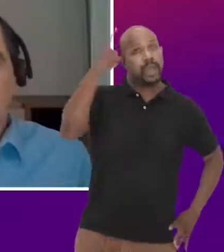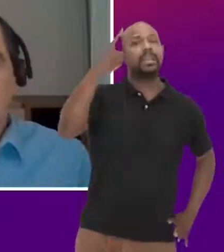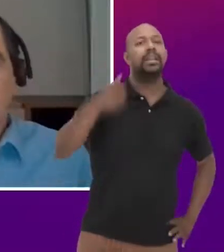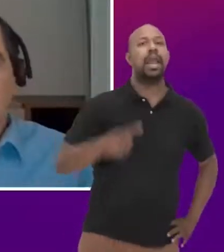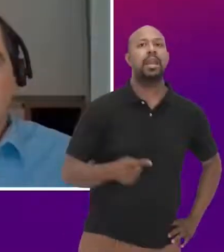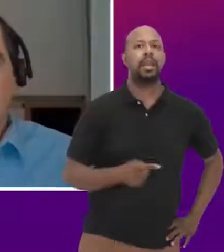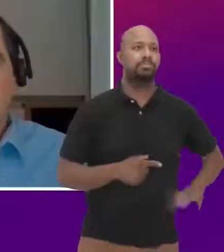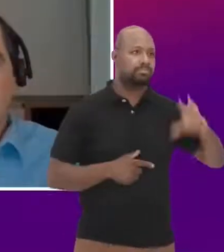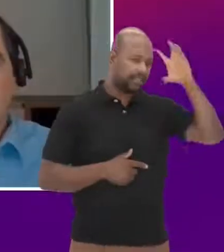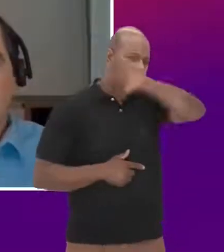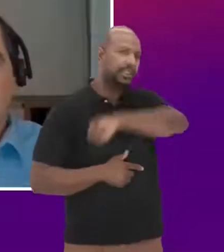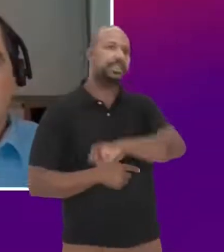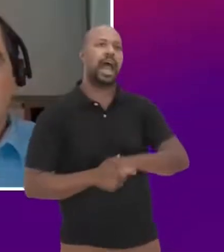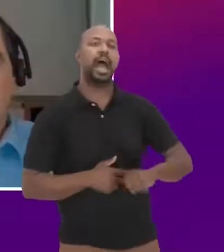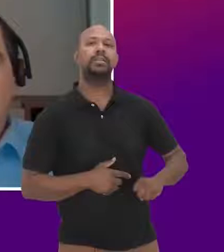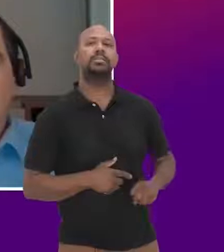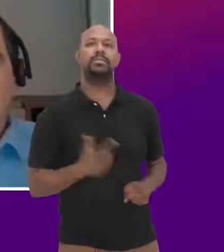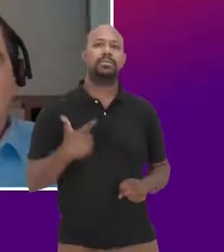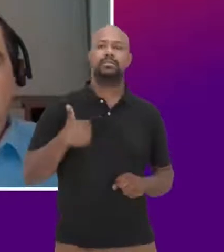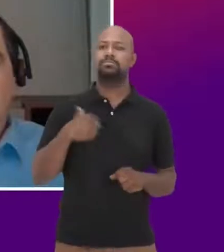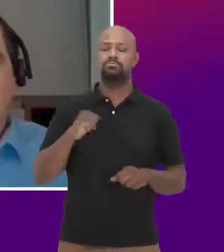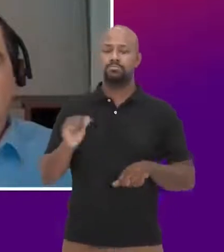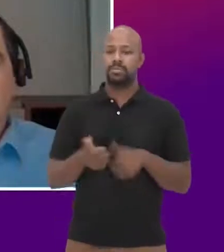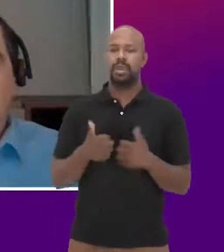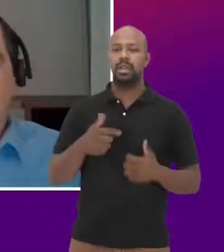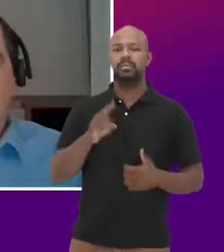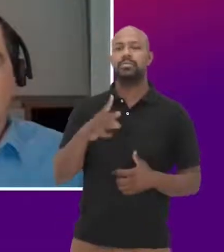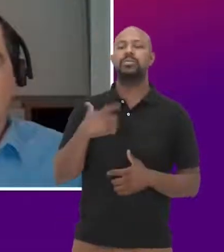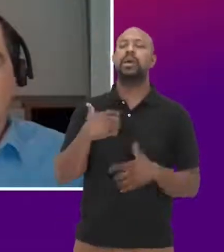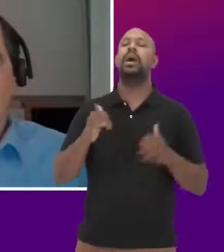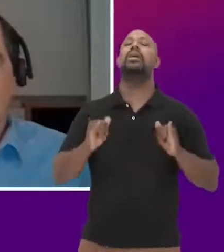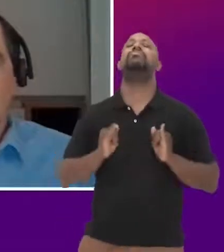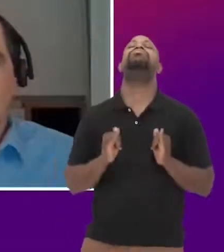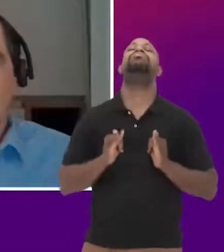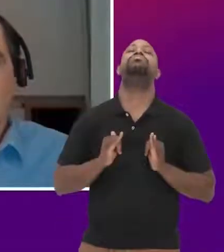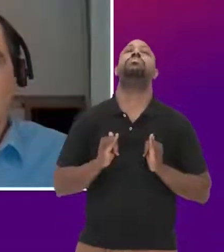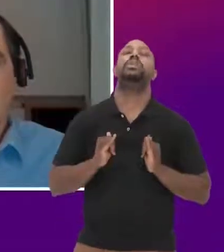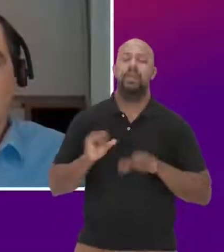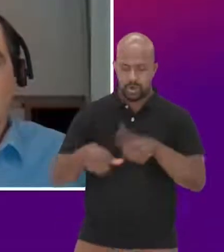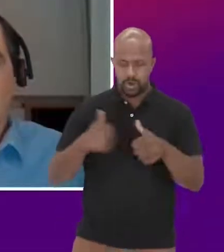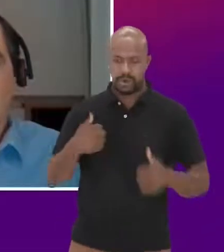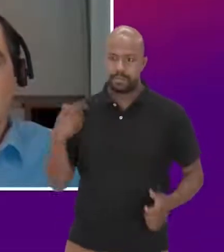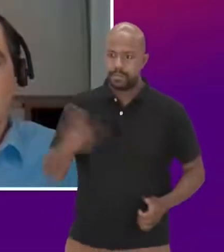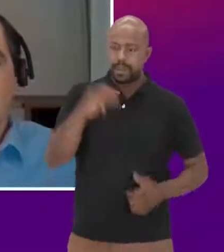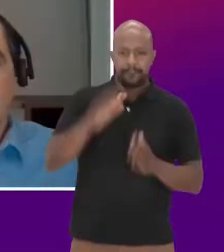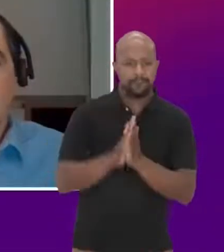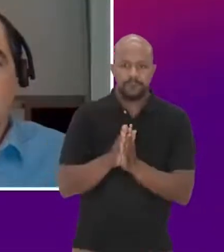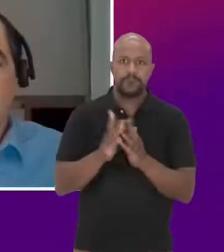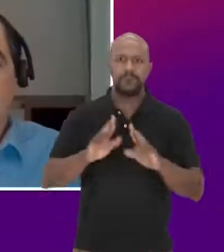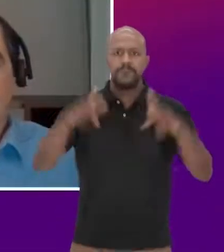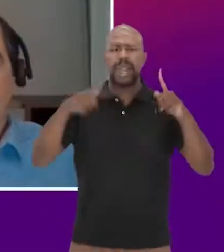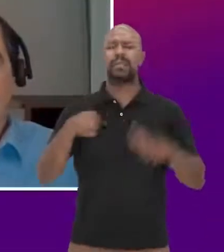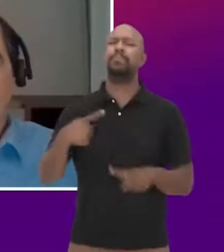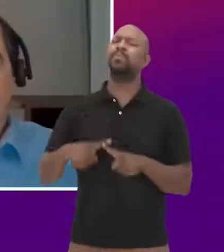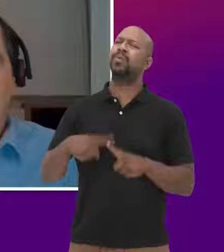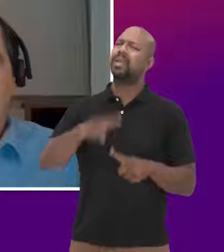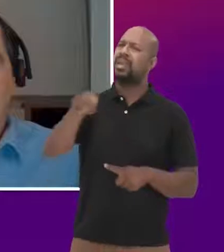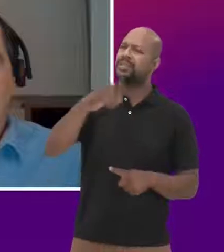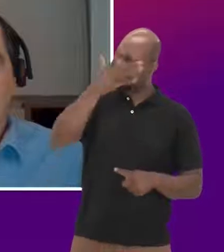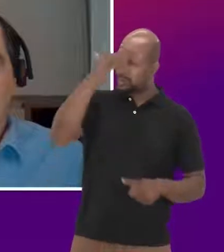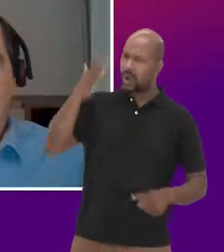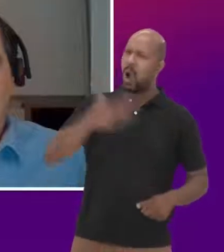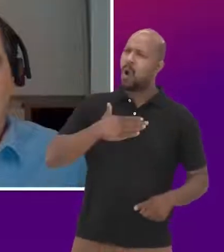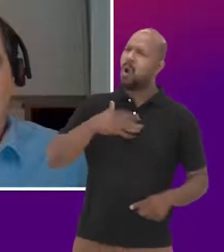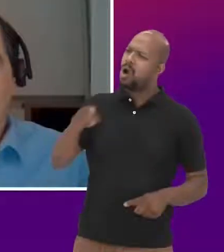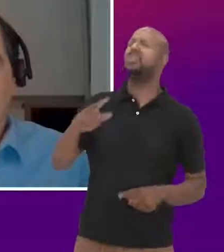de ter um aprendizado, de sair do seu estado de conforto para se meter em algum lugar para saber por que essas pessoas gostam